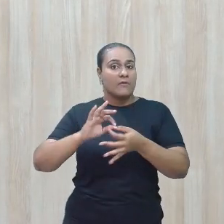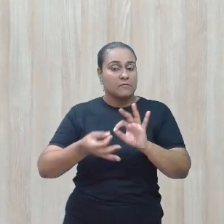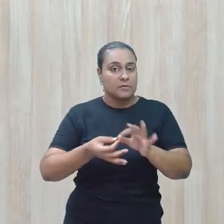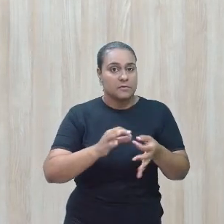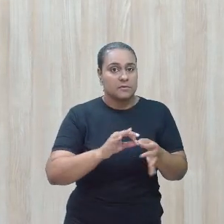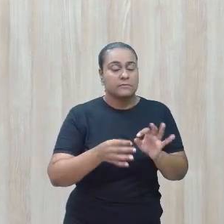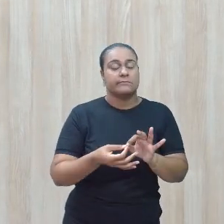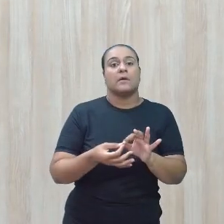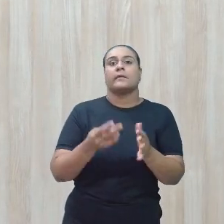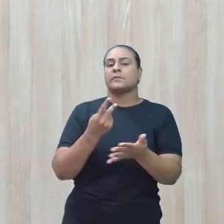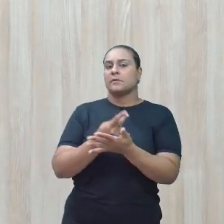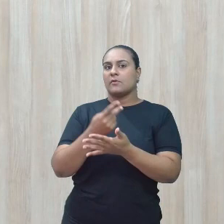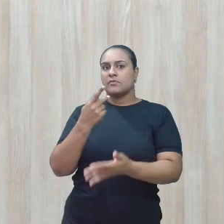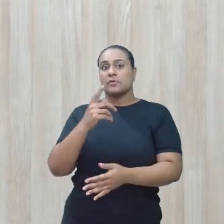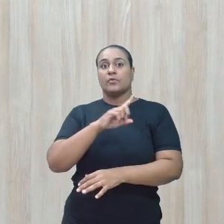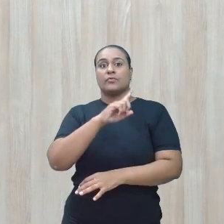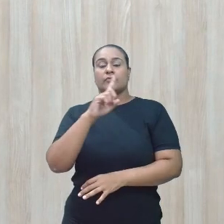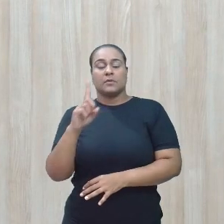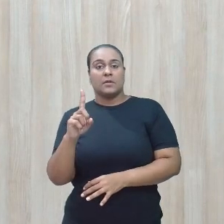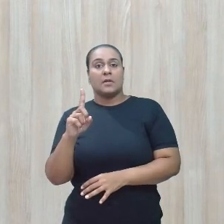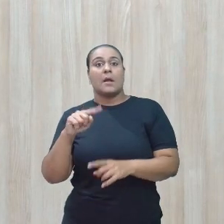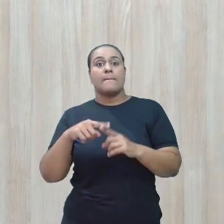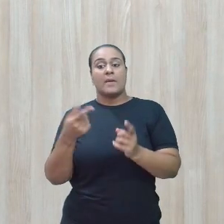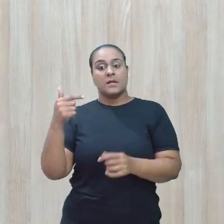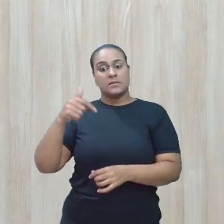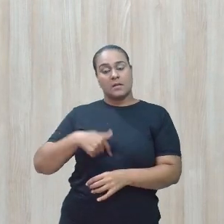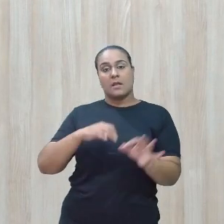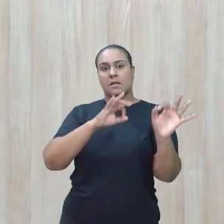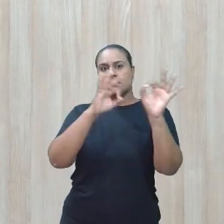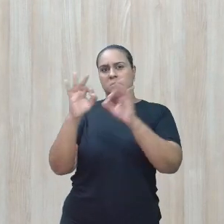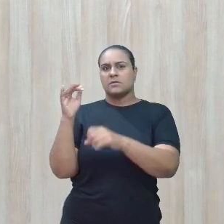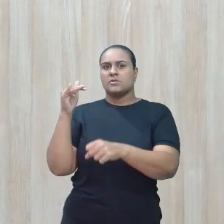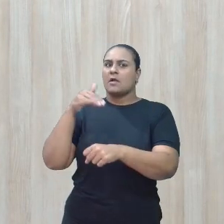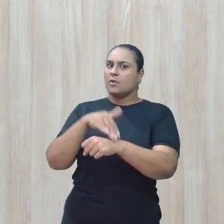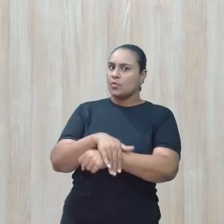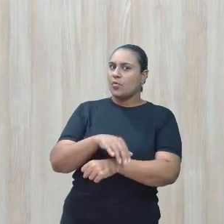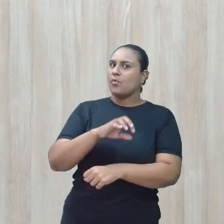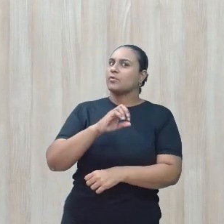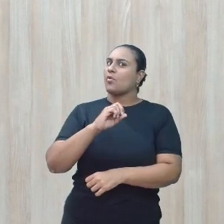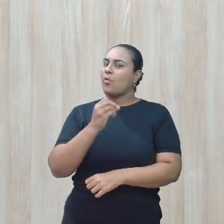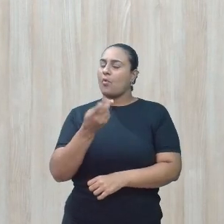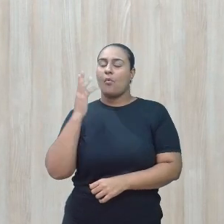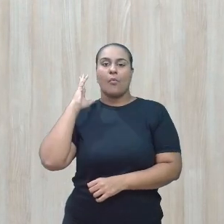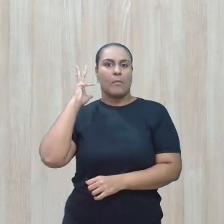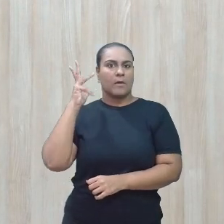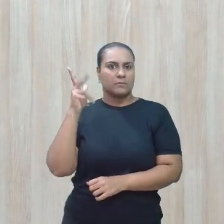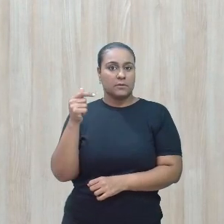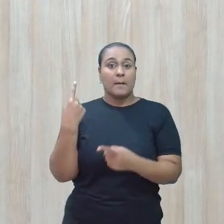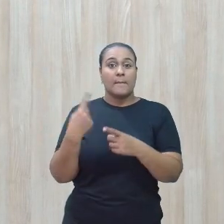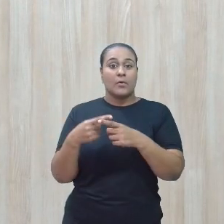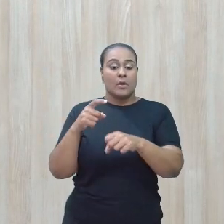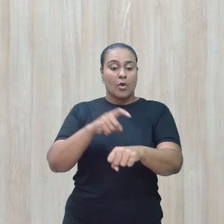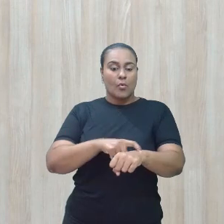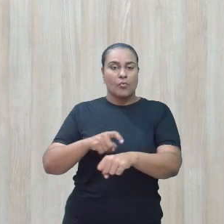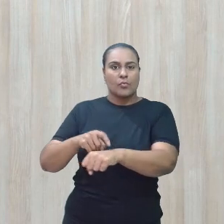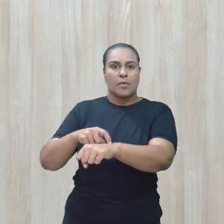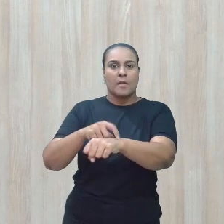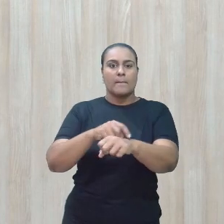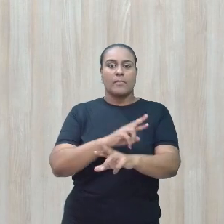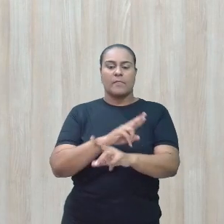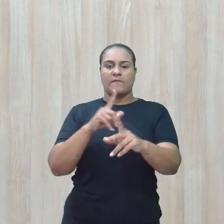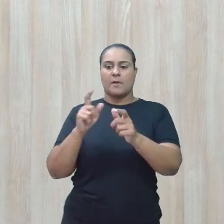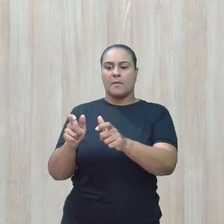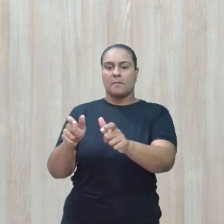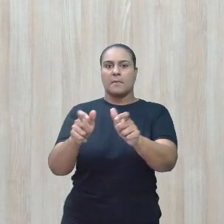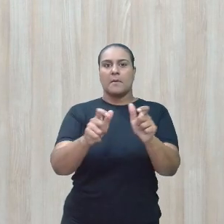durante o dia e aqui a gente assiste durante a noite ou então pela madrugada, por conta do fuso horário, para que vocês possam entender.